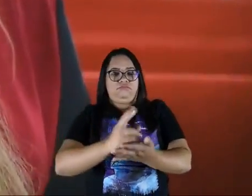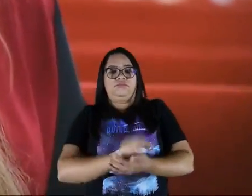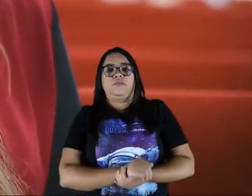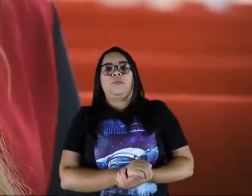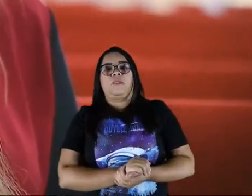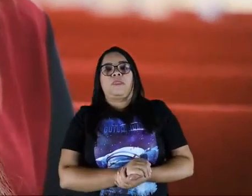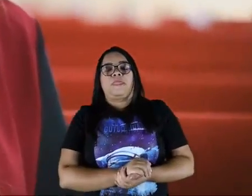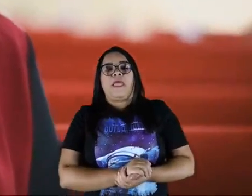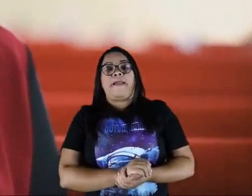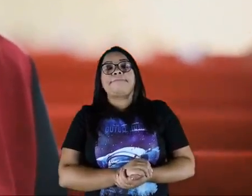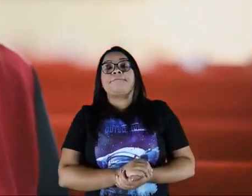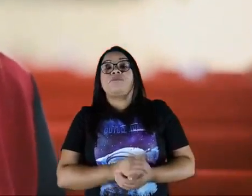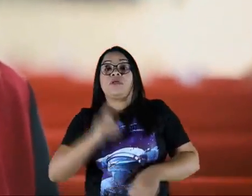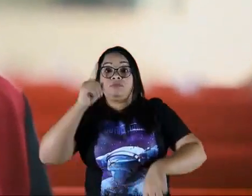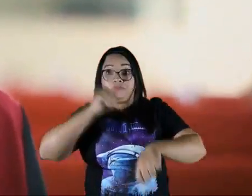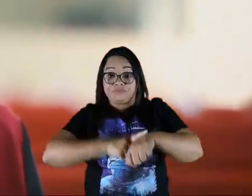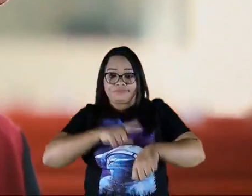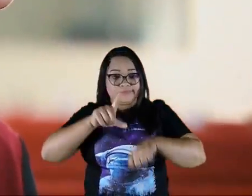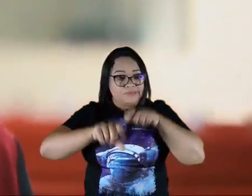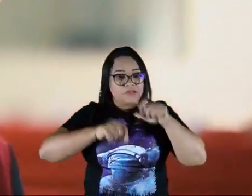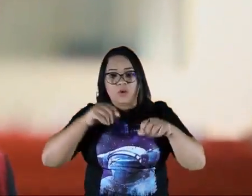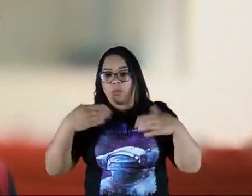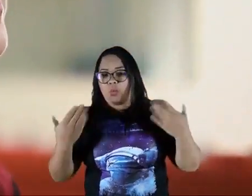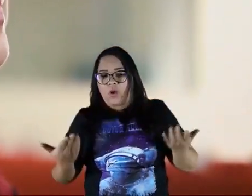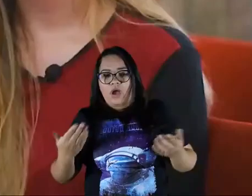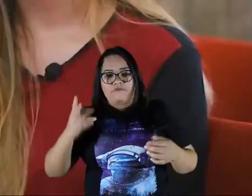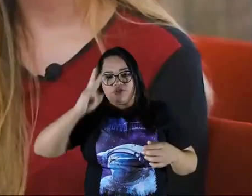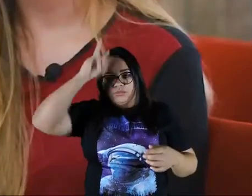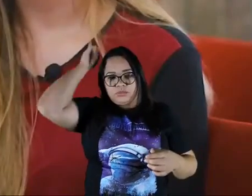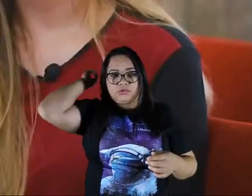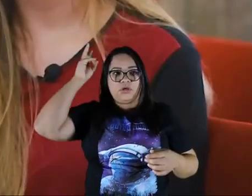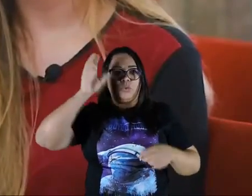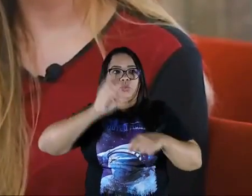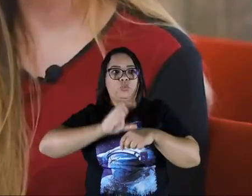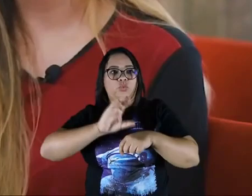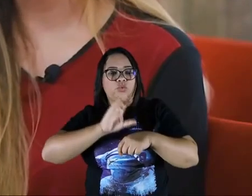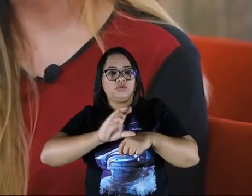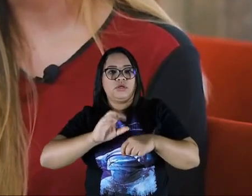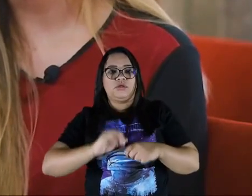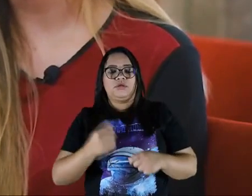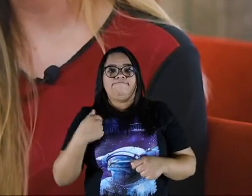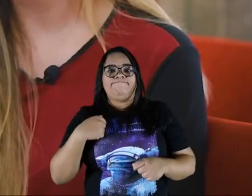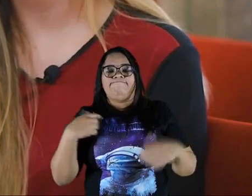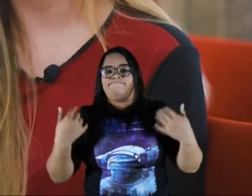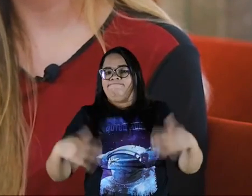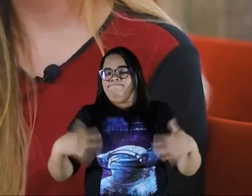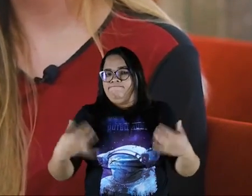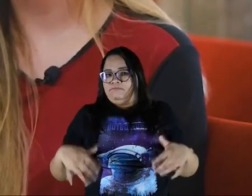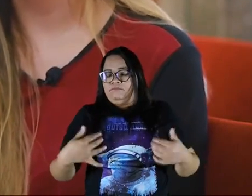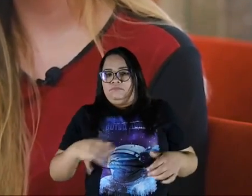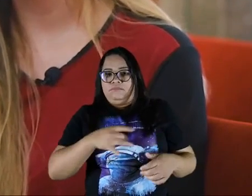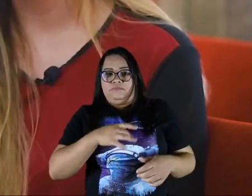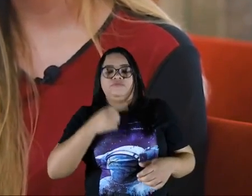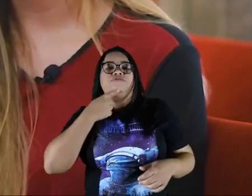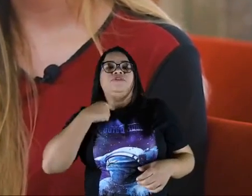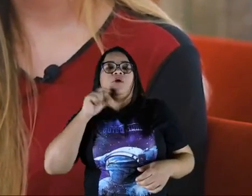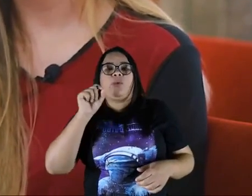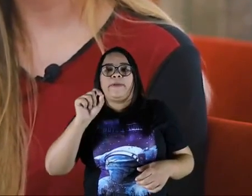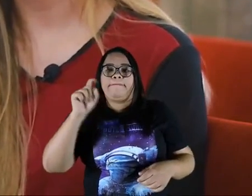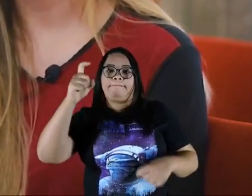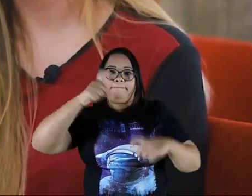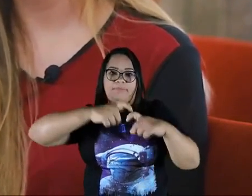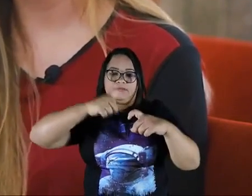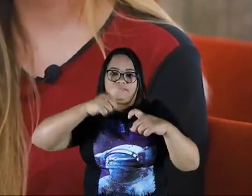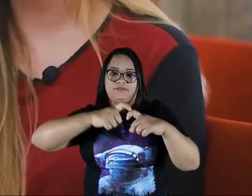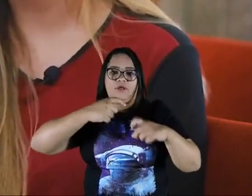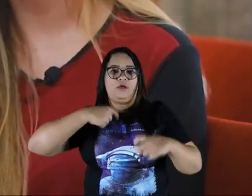No momento que foi para escolher o meu curso para fazer o vestibular, eu fiquei um pouco temerosa, porque eu decidi fazer medicina